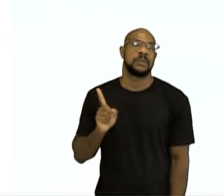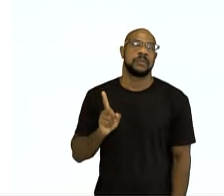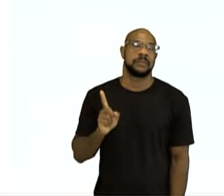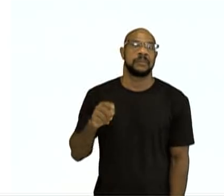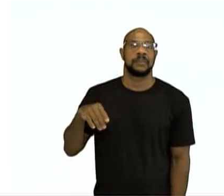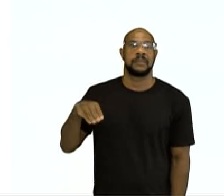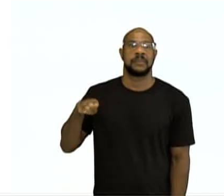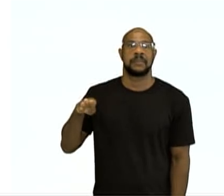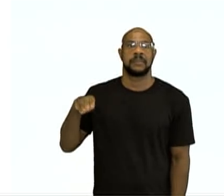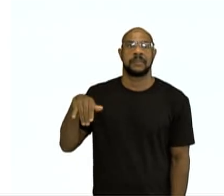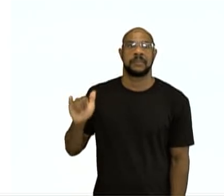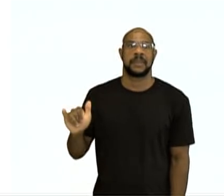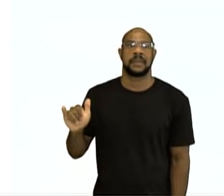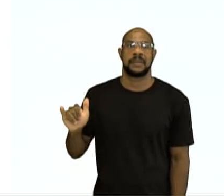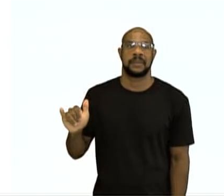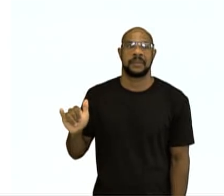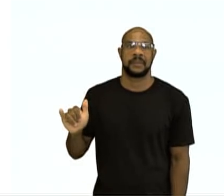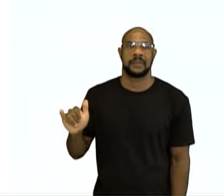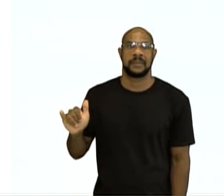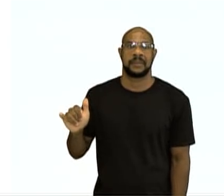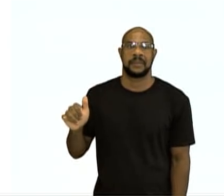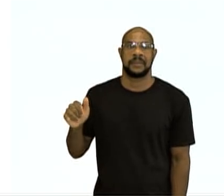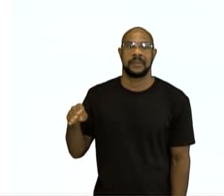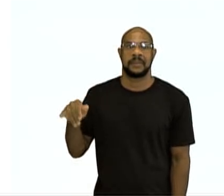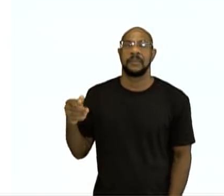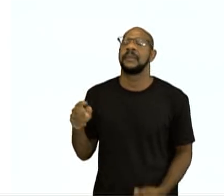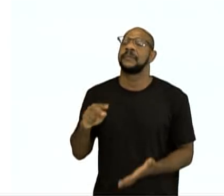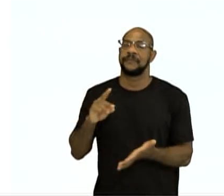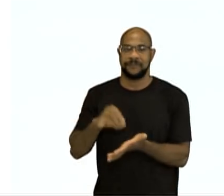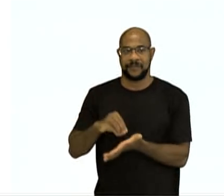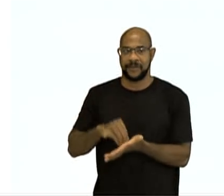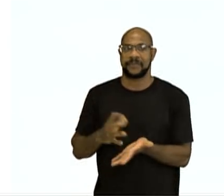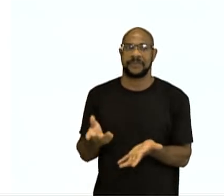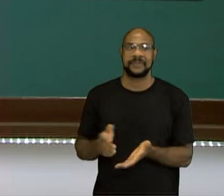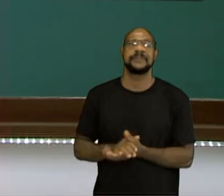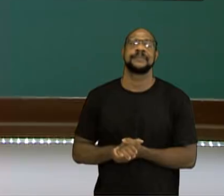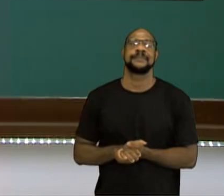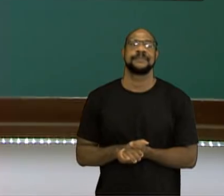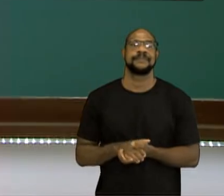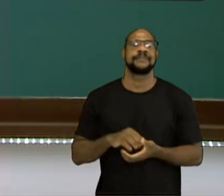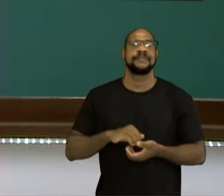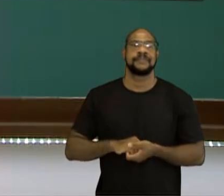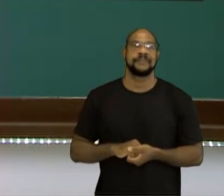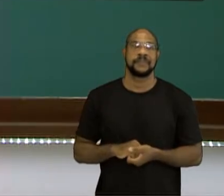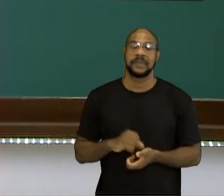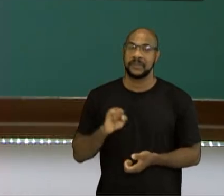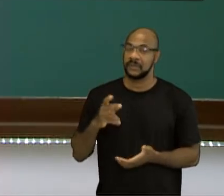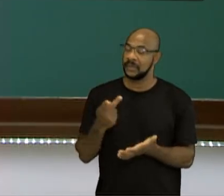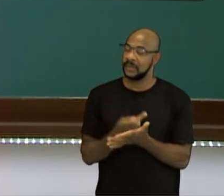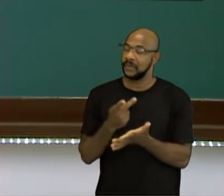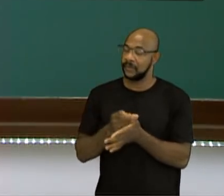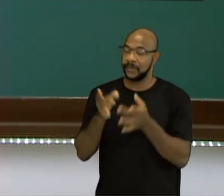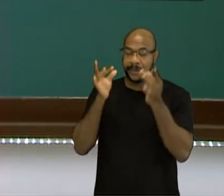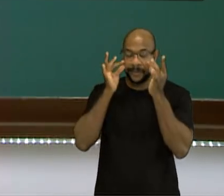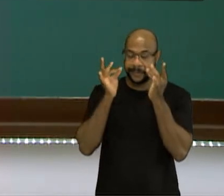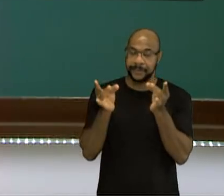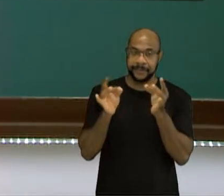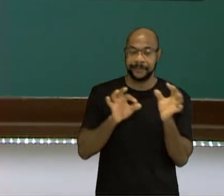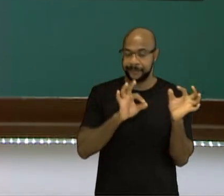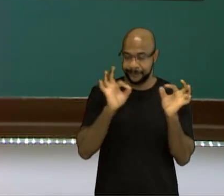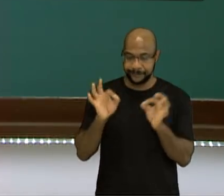bye? Como que escreve bye? Você lembrou? Muito bem, então let's go. Ótimo. Se você errou, presta atenção porque você